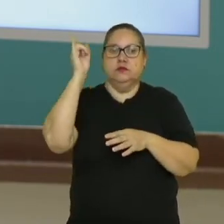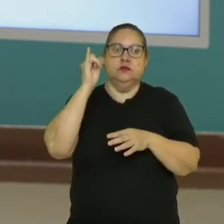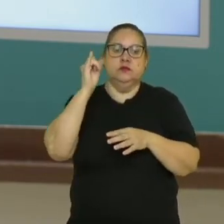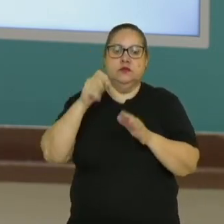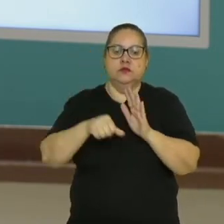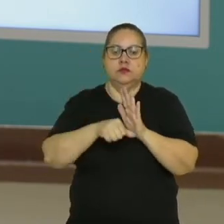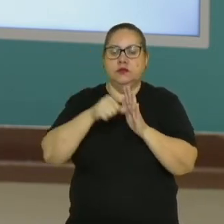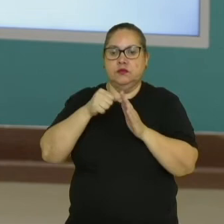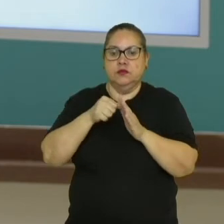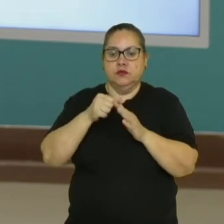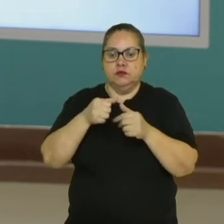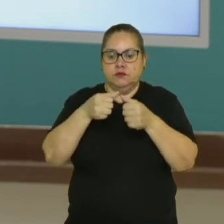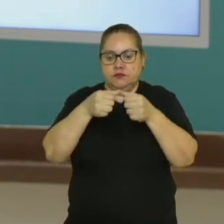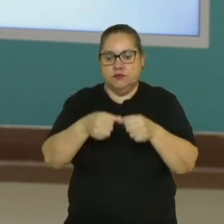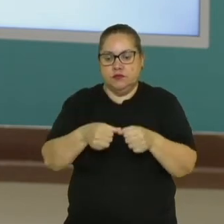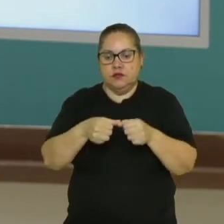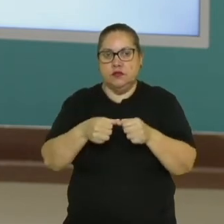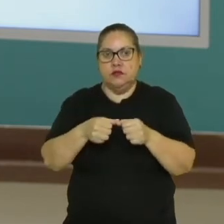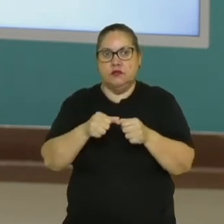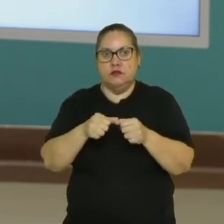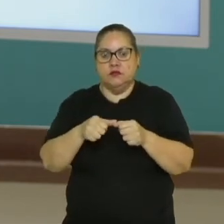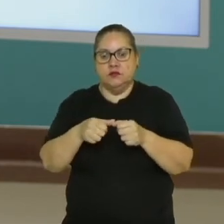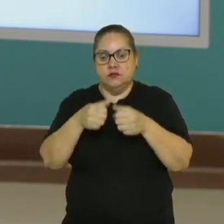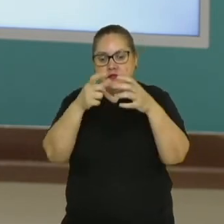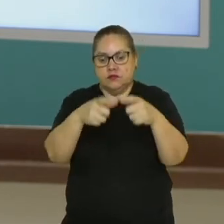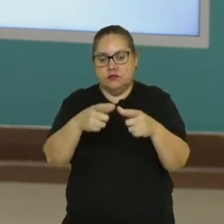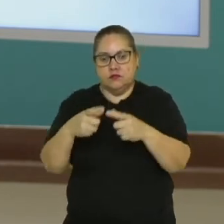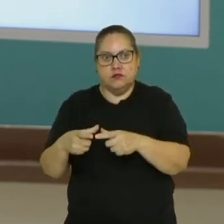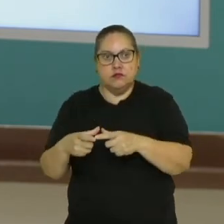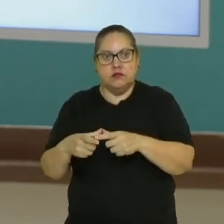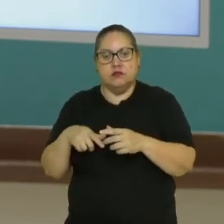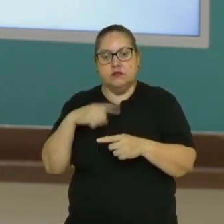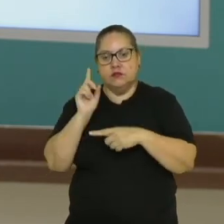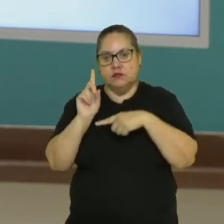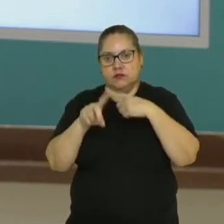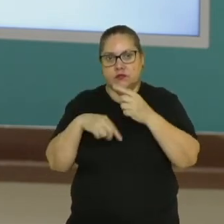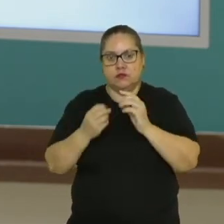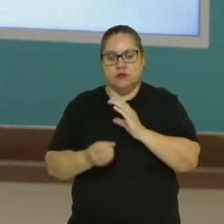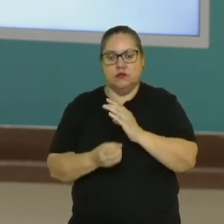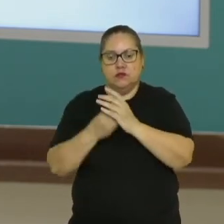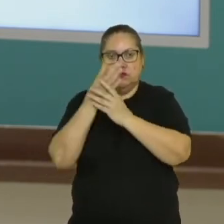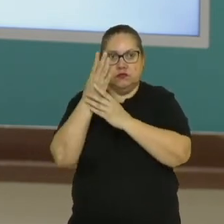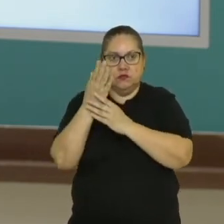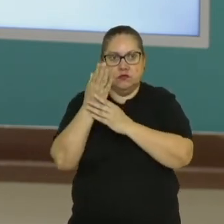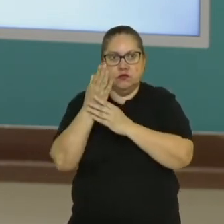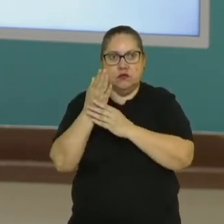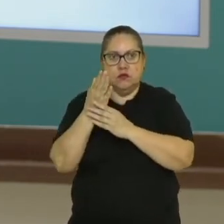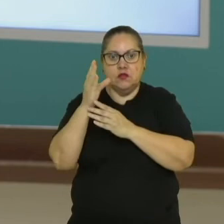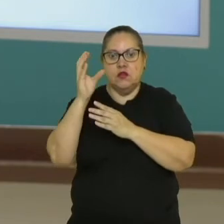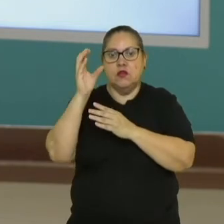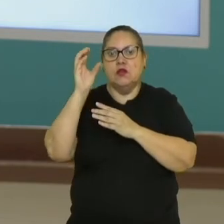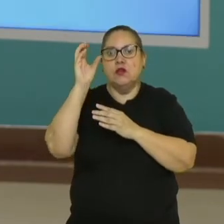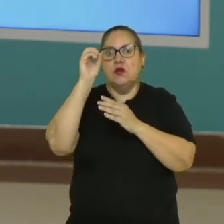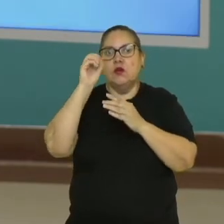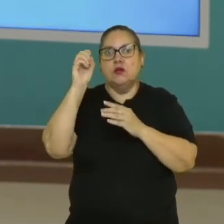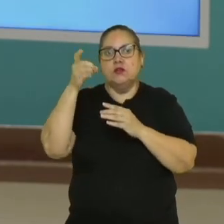primeiros seres se estabelecessem nessas localidades e depois o surgimento do oxigênio na